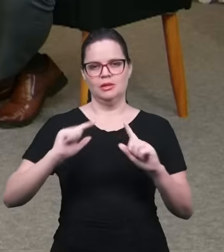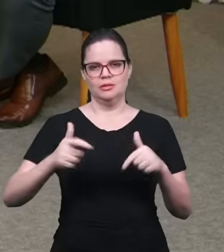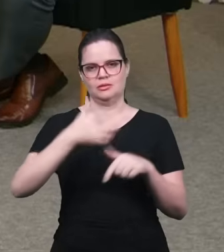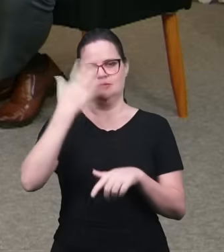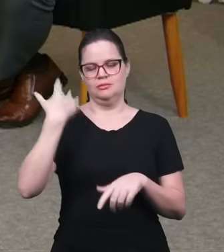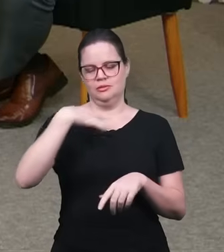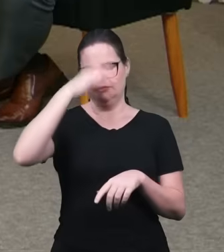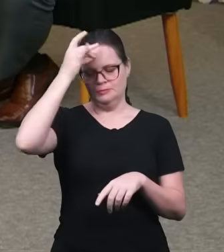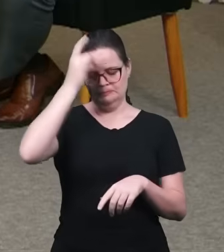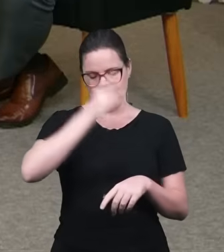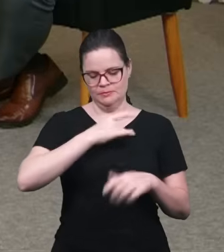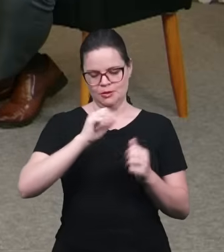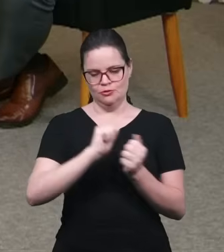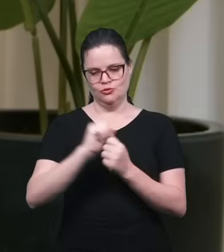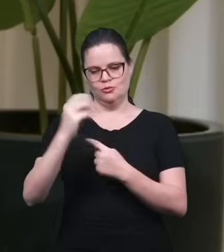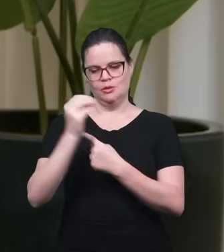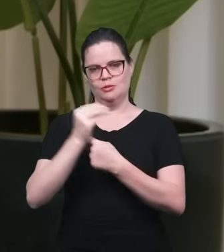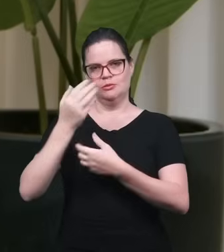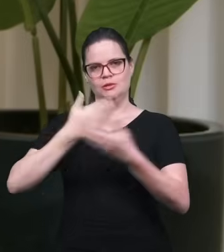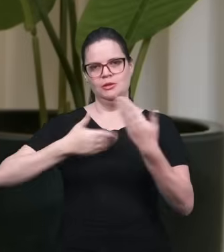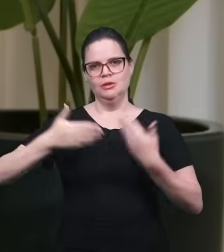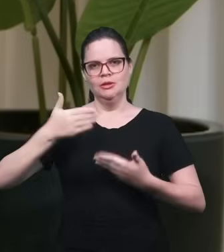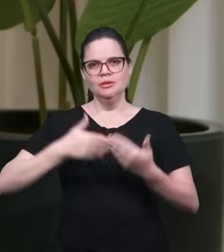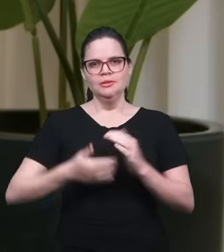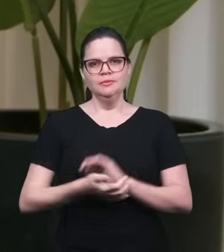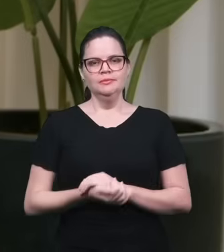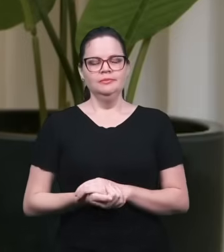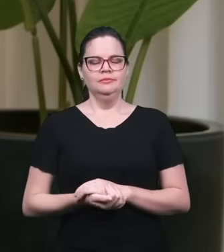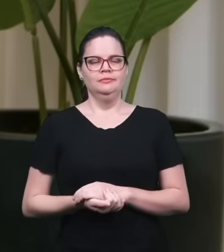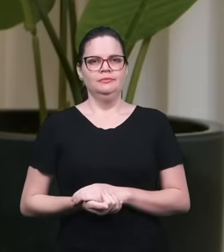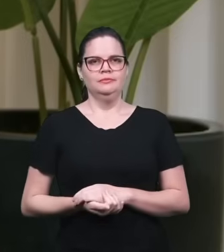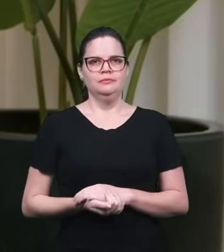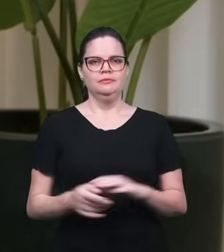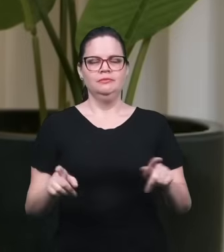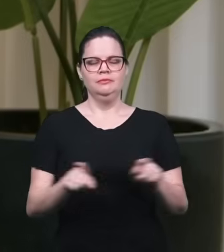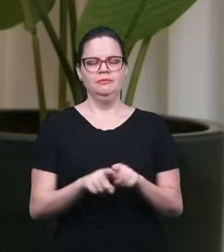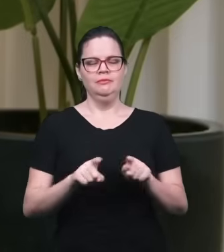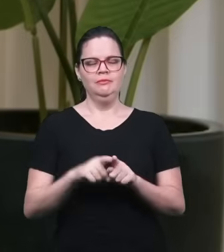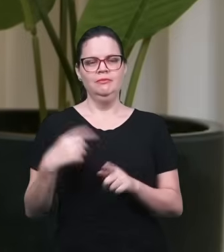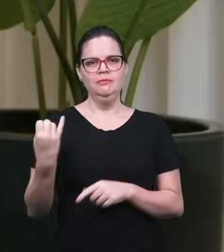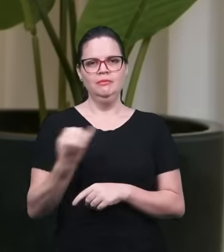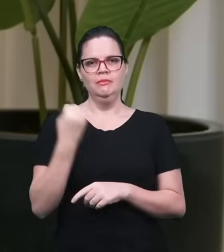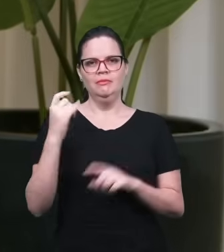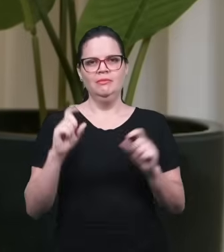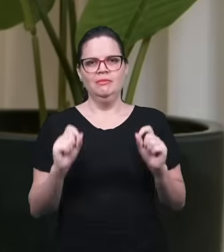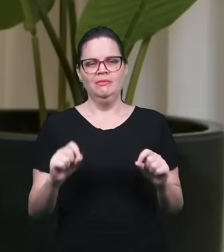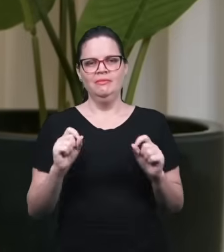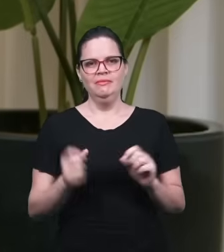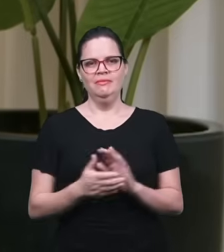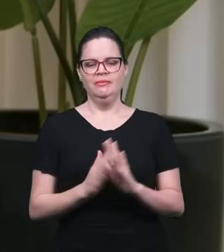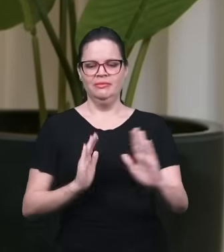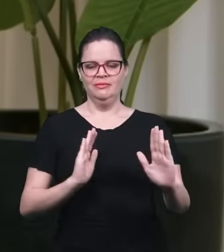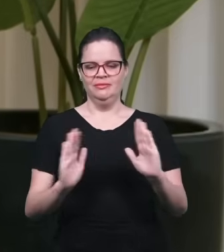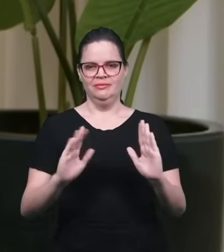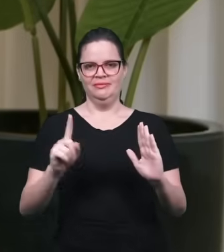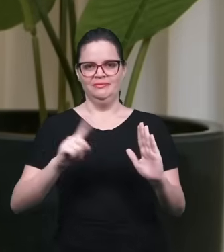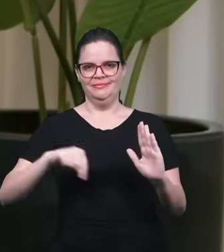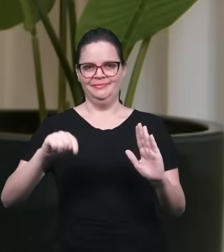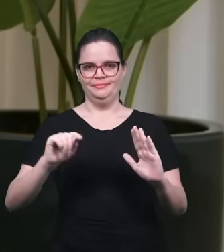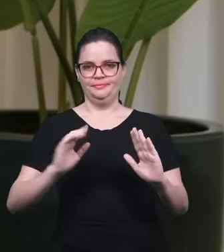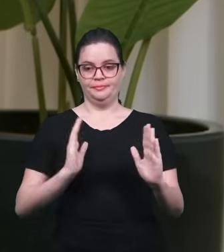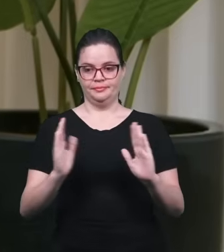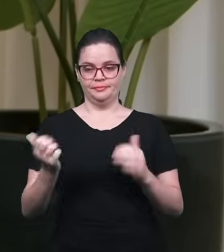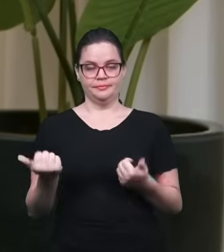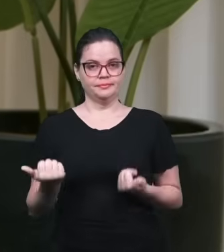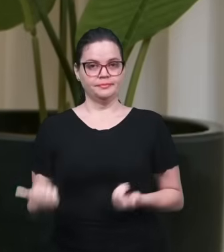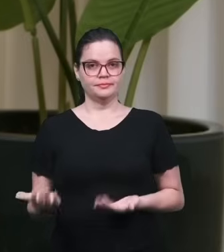te fortalecer, para cuidar, né? É importante, né, Gisele, que nesse período de jovens,